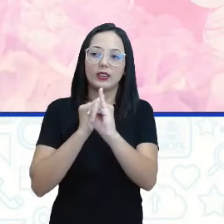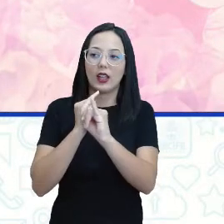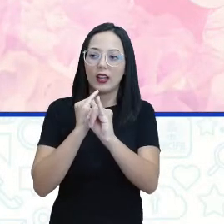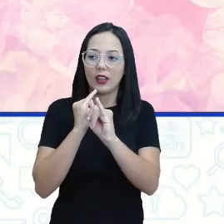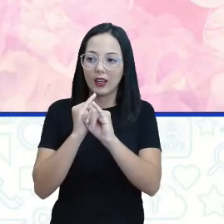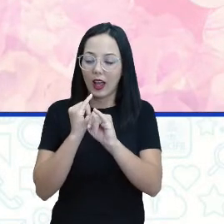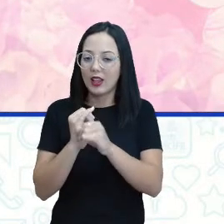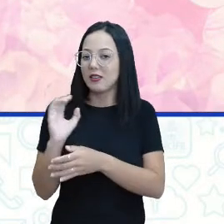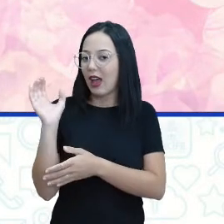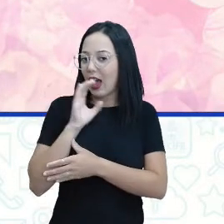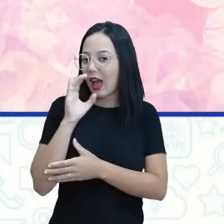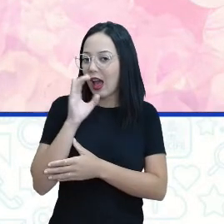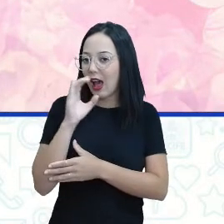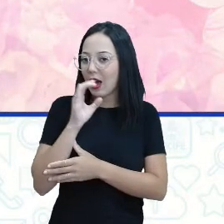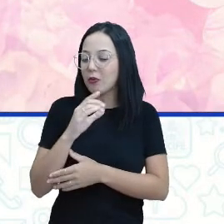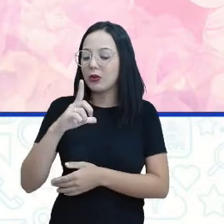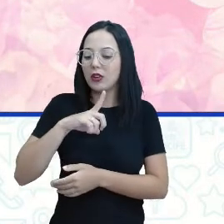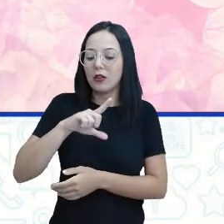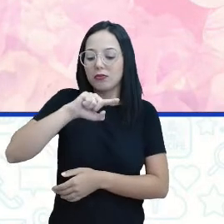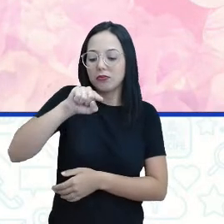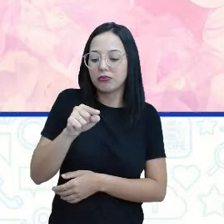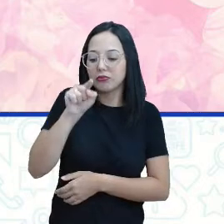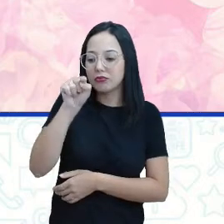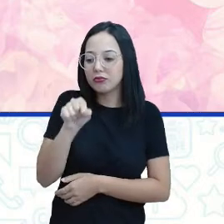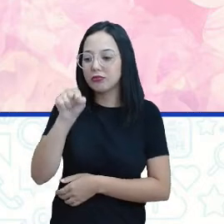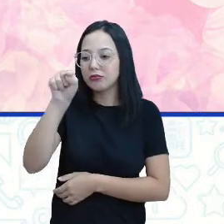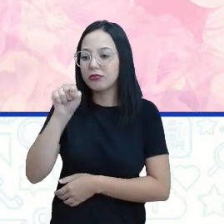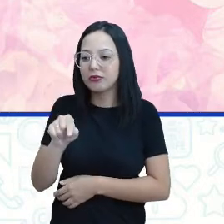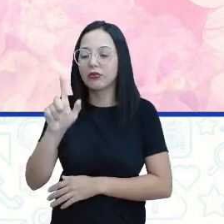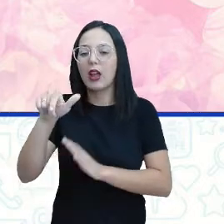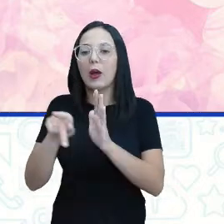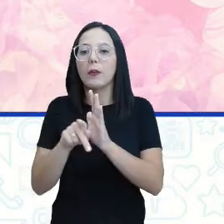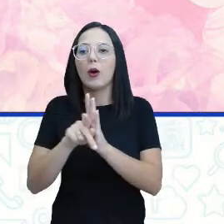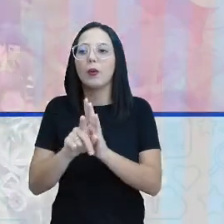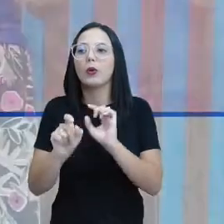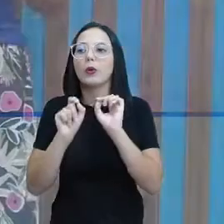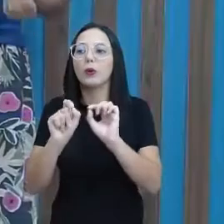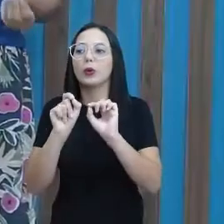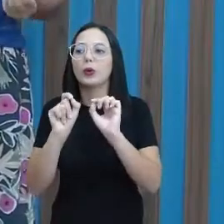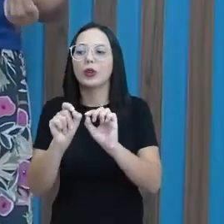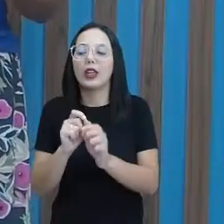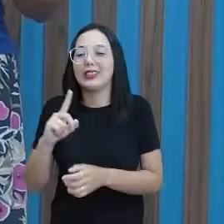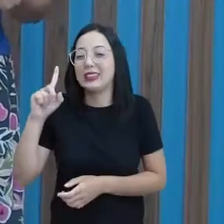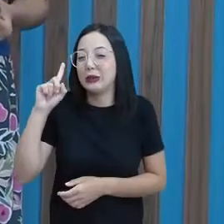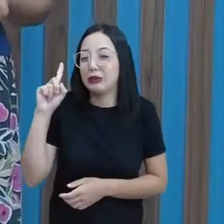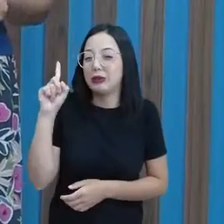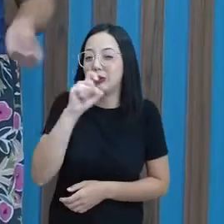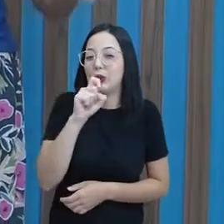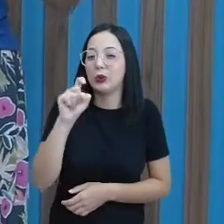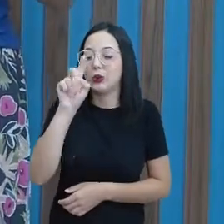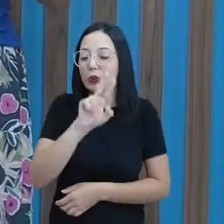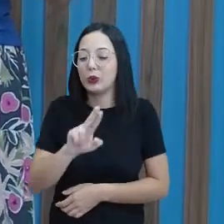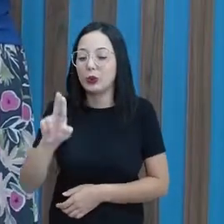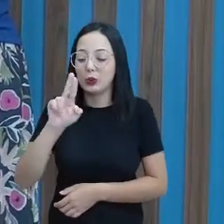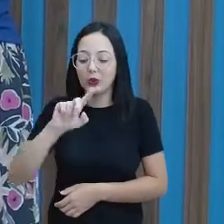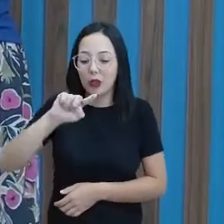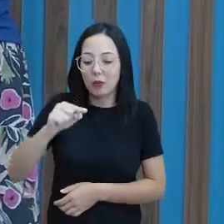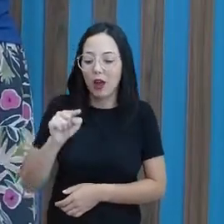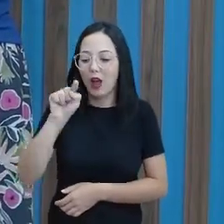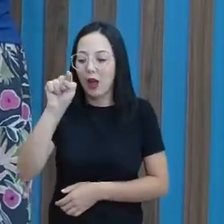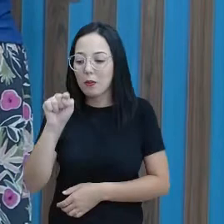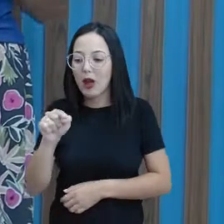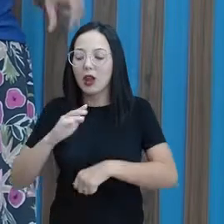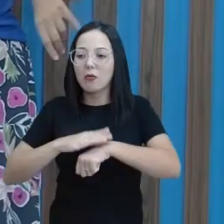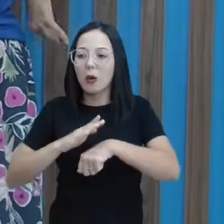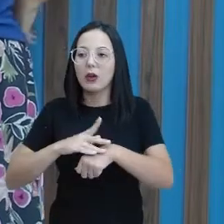da velocidade, a pontuação é um dos elementos mais o quê? Sacrificados do momento em que a gente